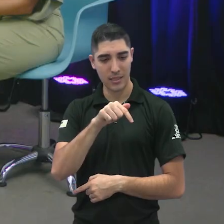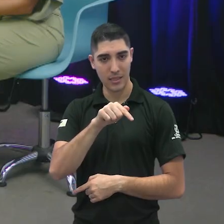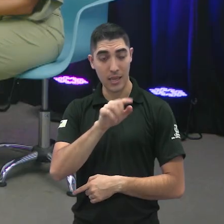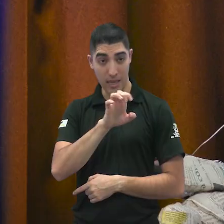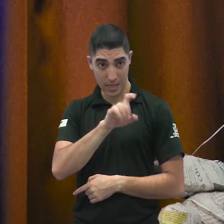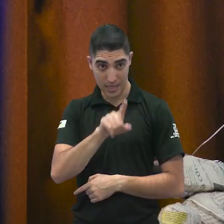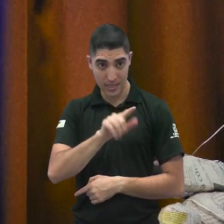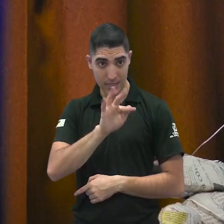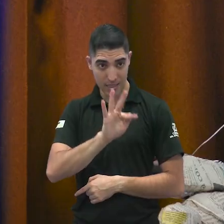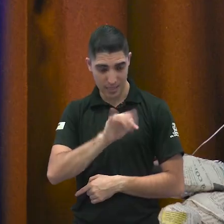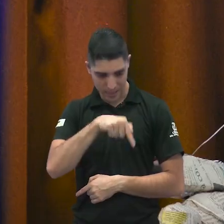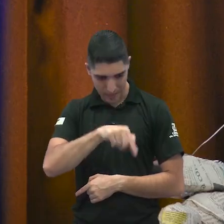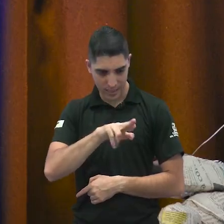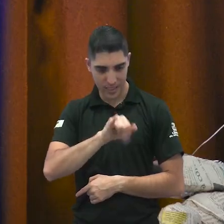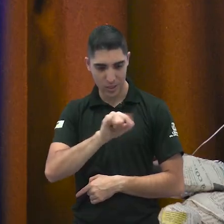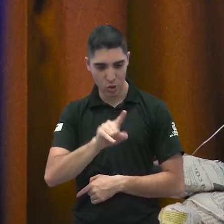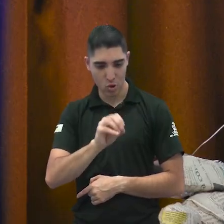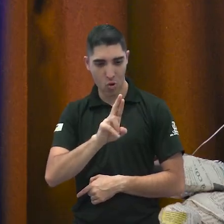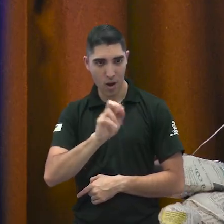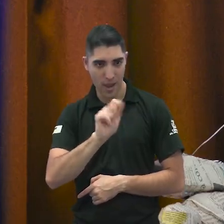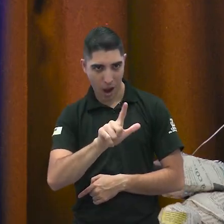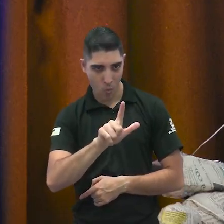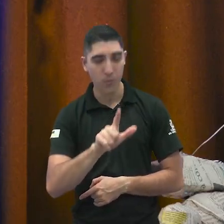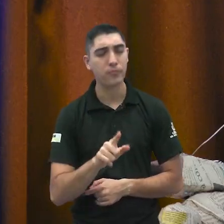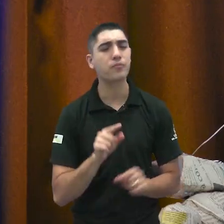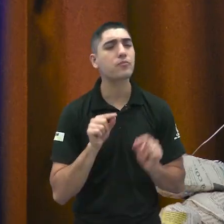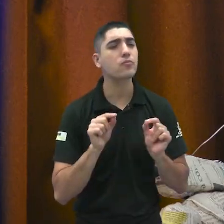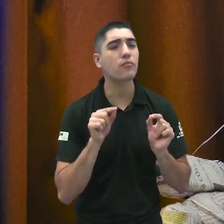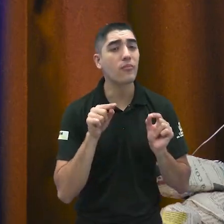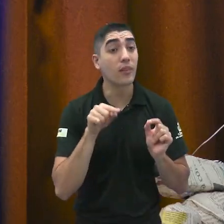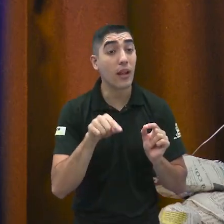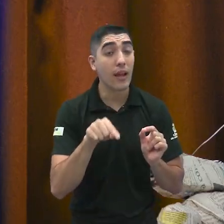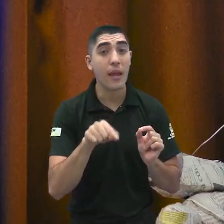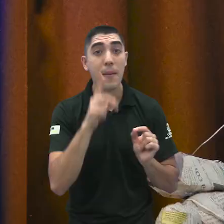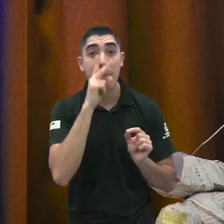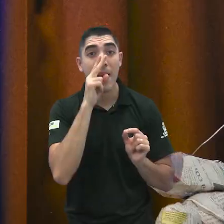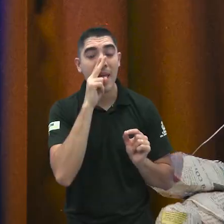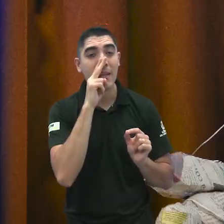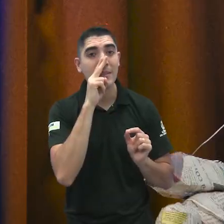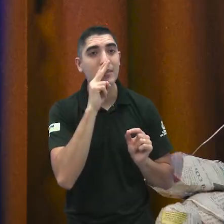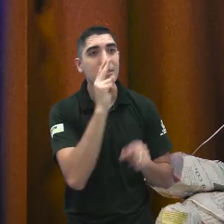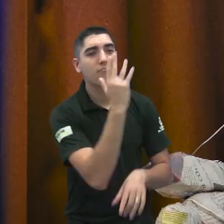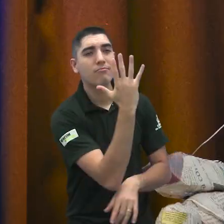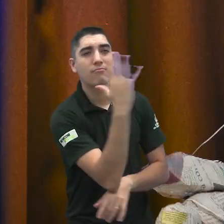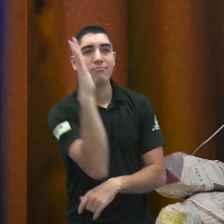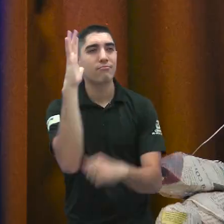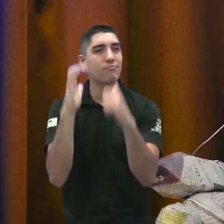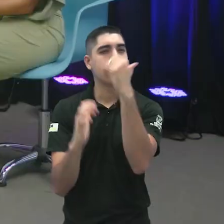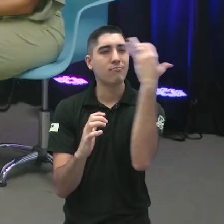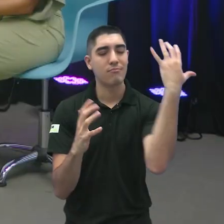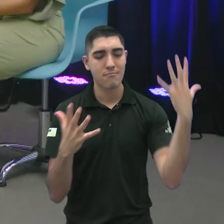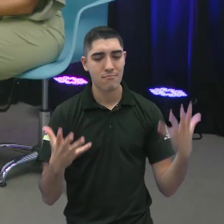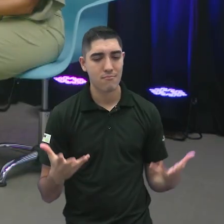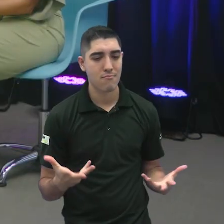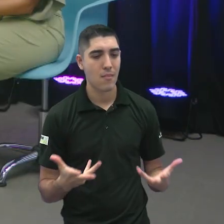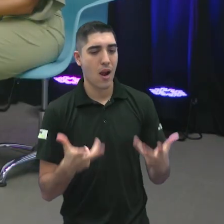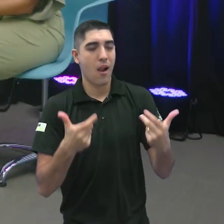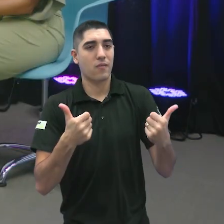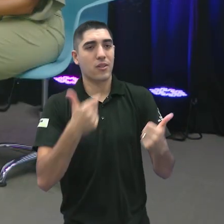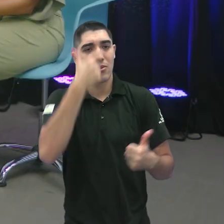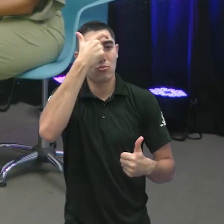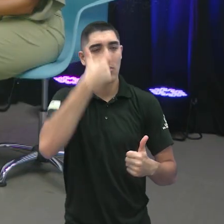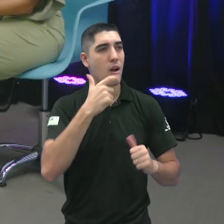O esquizoide, como dizia a minha orientadora, é a maravilha da natureza. Por quê? Nós